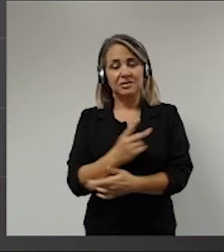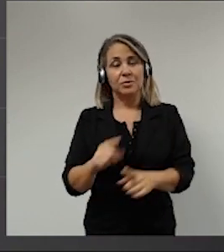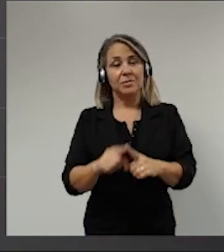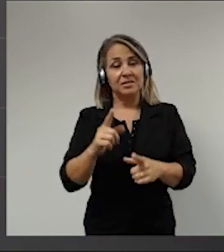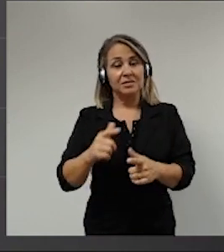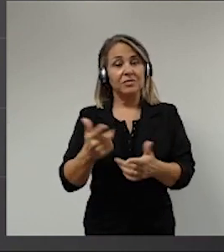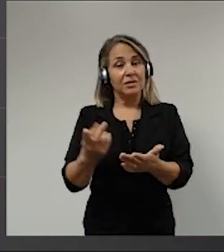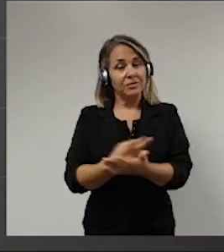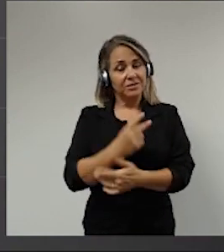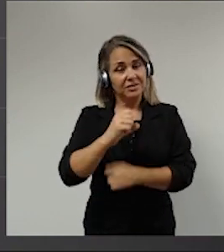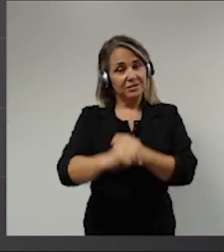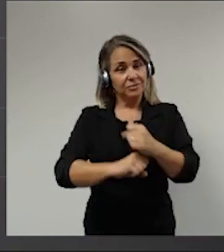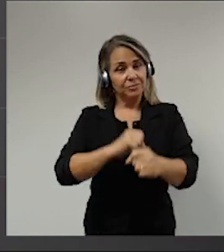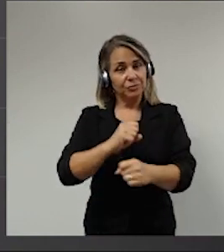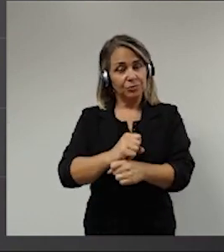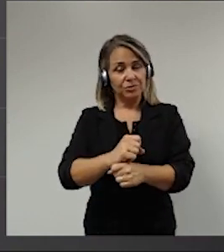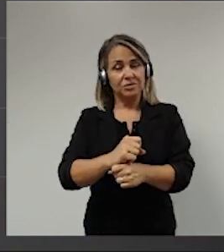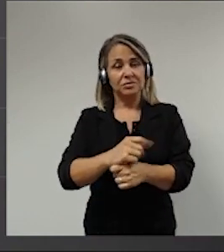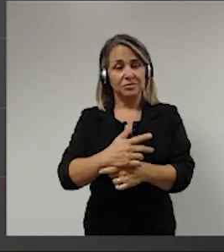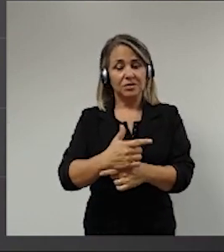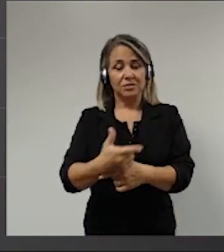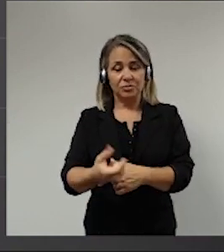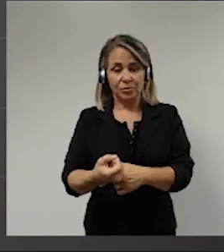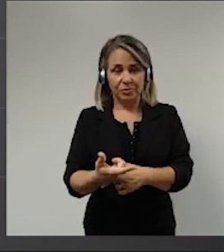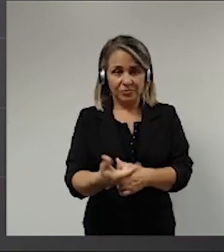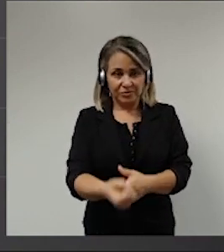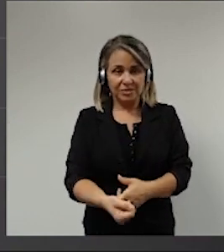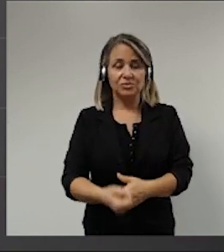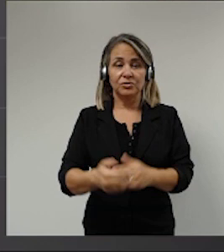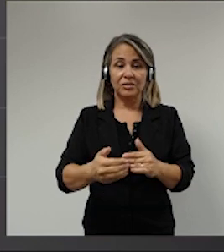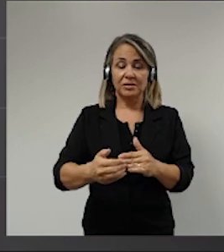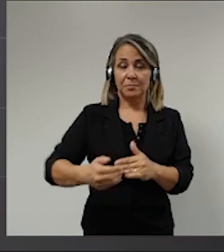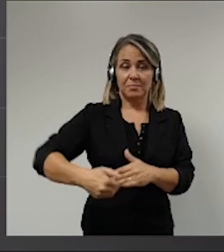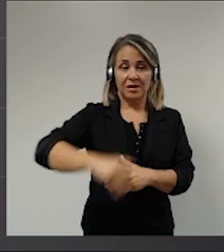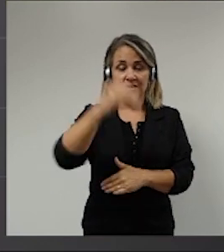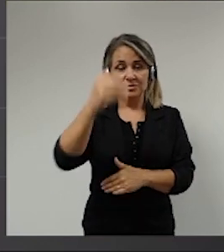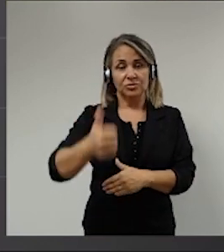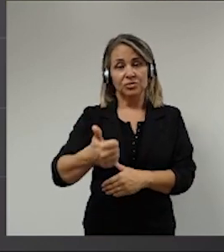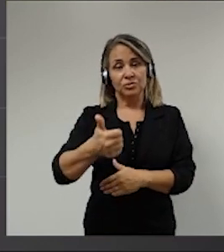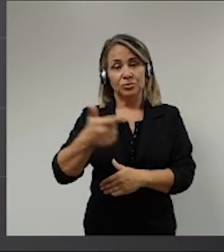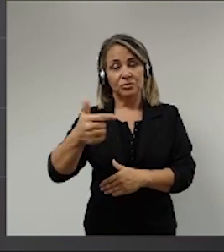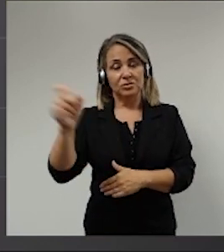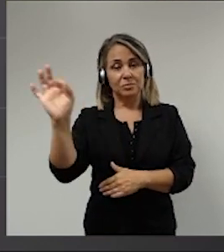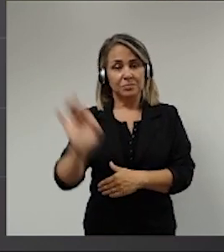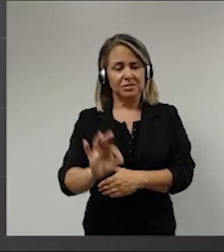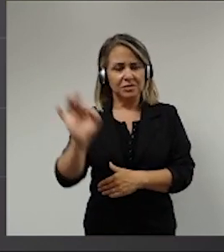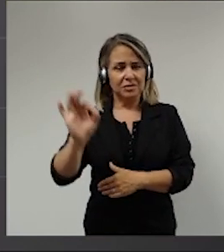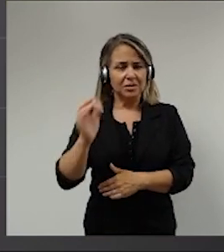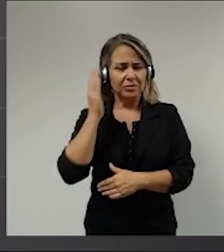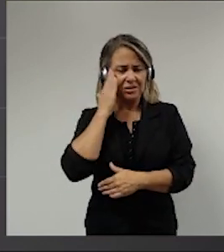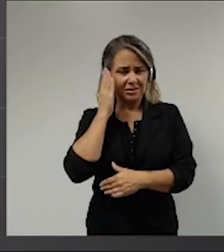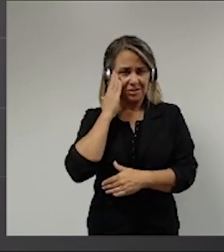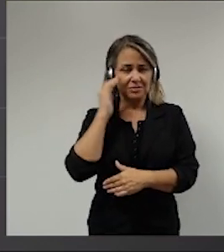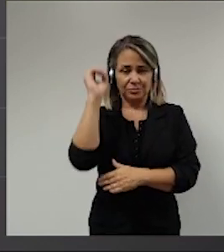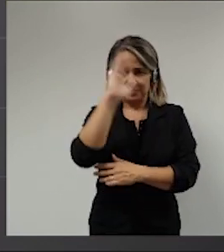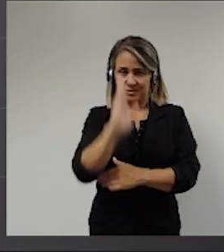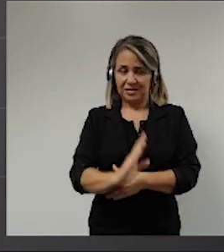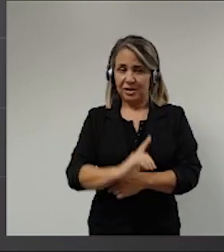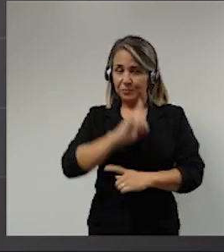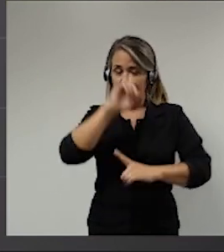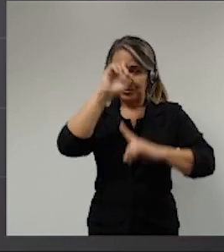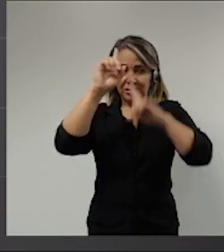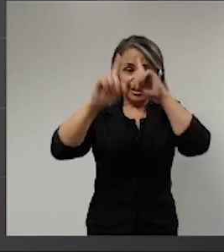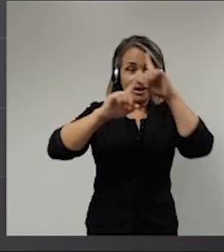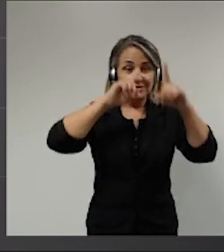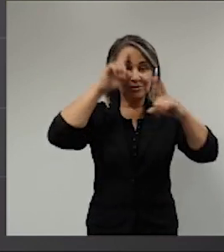uma queda anual de 12%, eu não sei até que ponto, porque eu entendo que o brasileiro é muito criativo, e muita